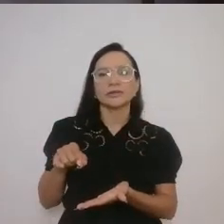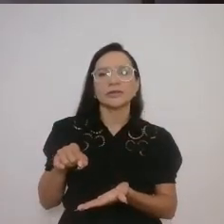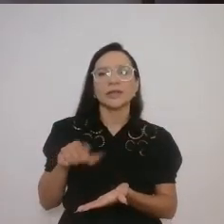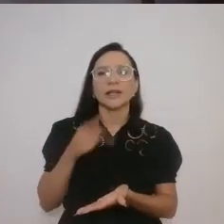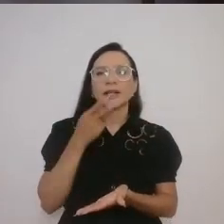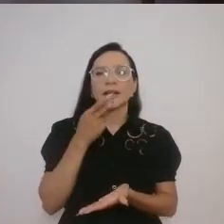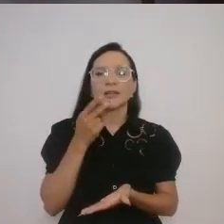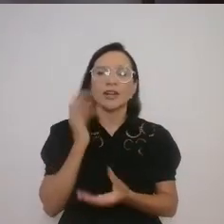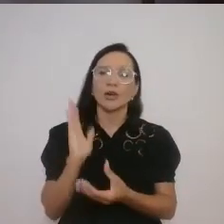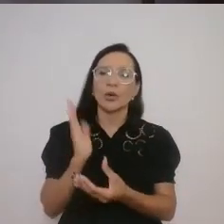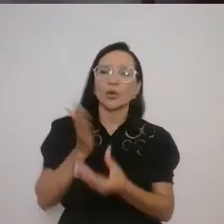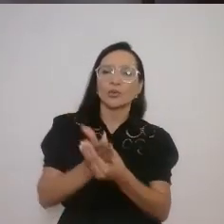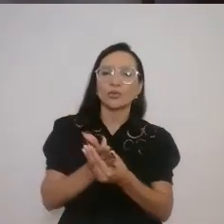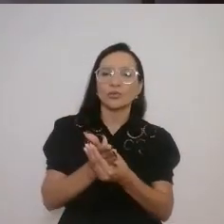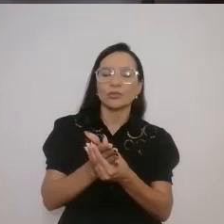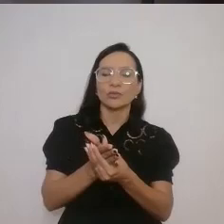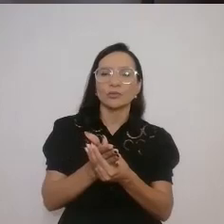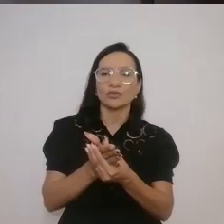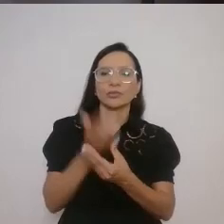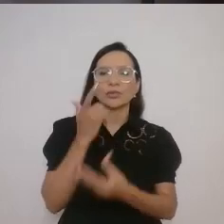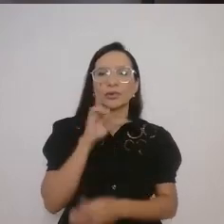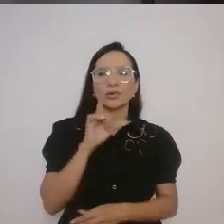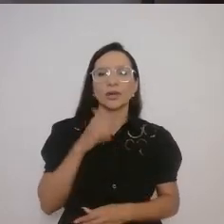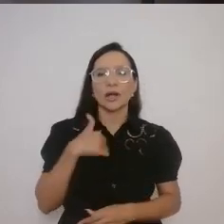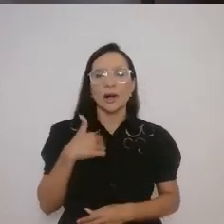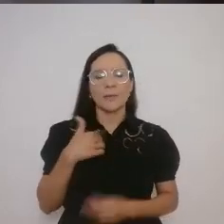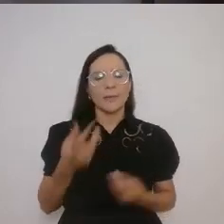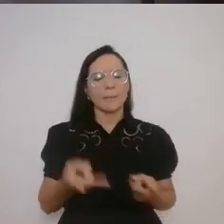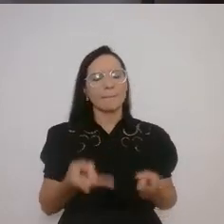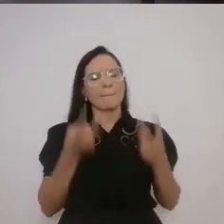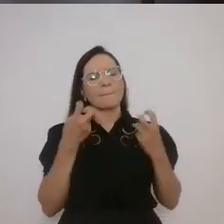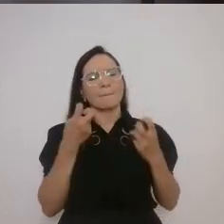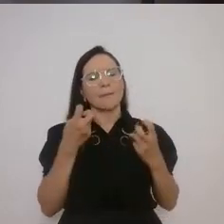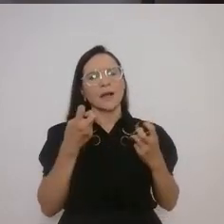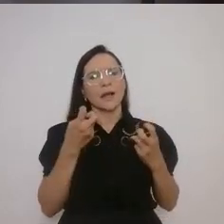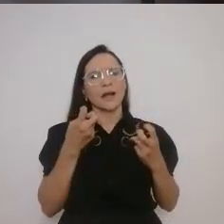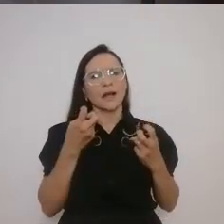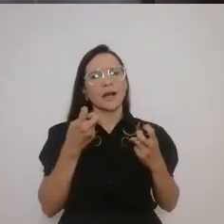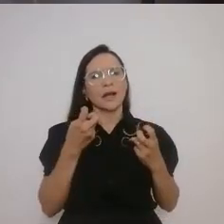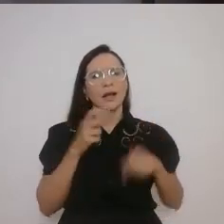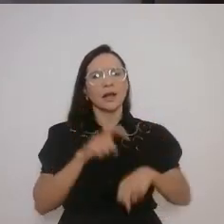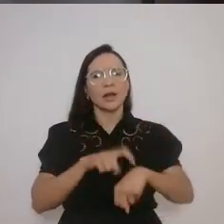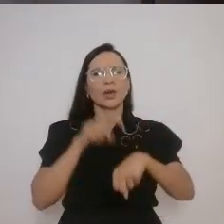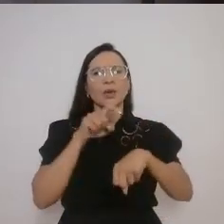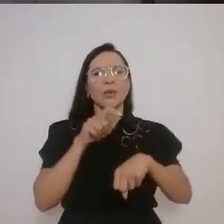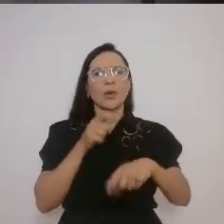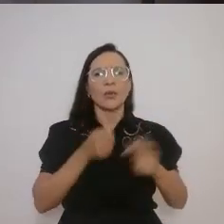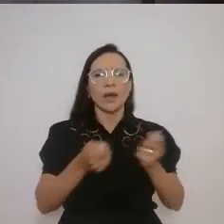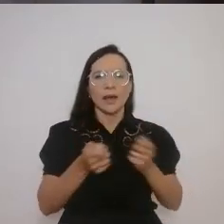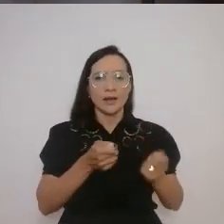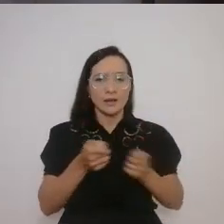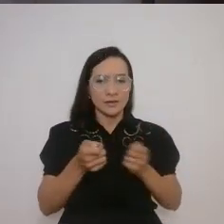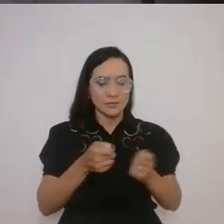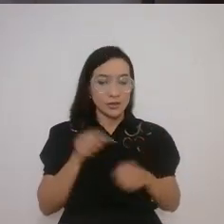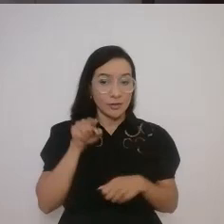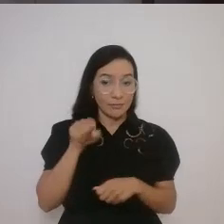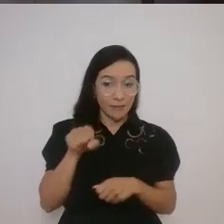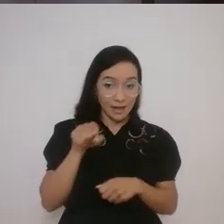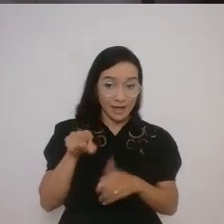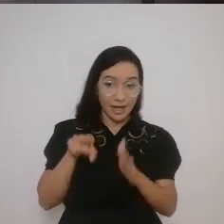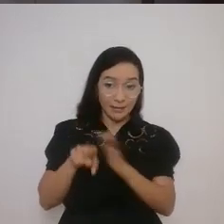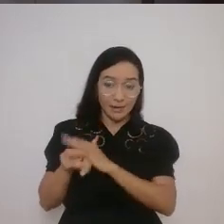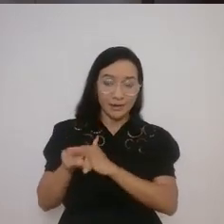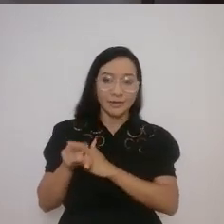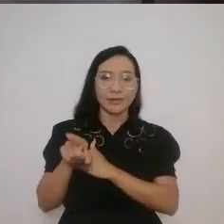judicializou. E aí eu não consegui enxergar que o ato administrativo, aquela questão, é válido para